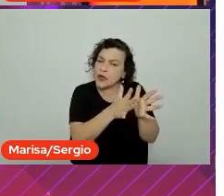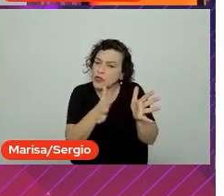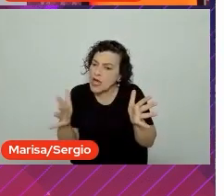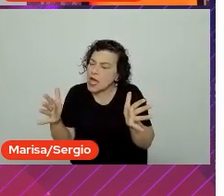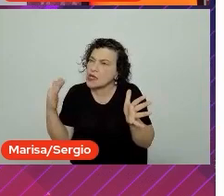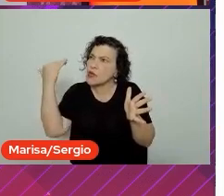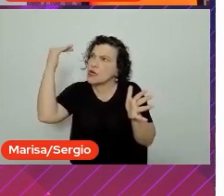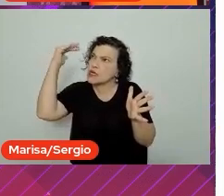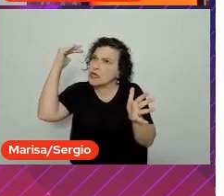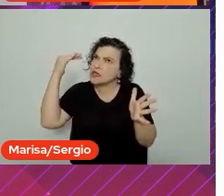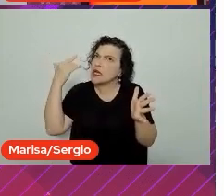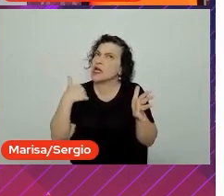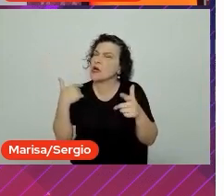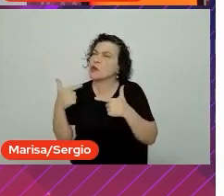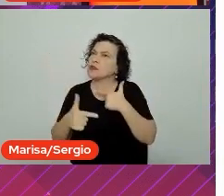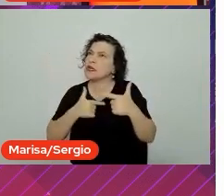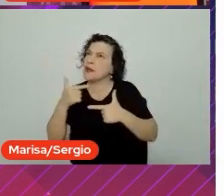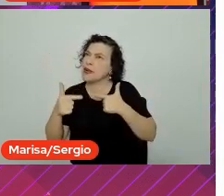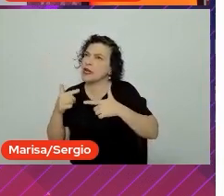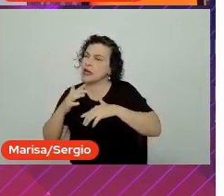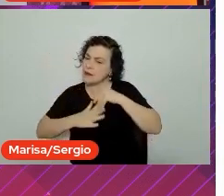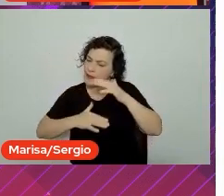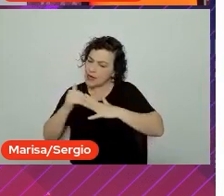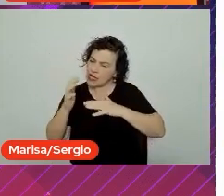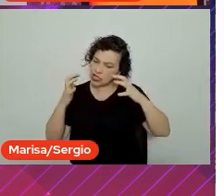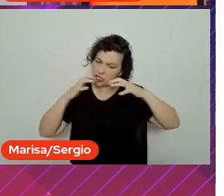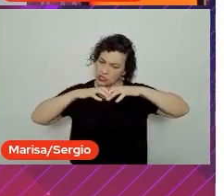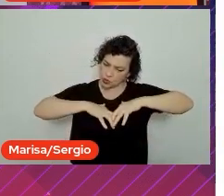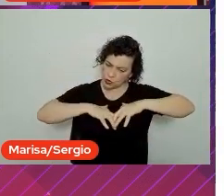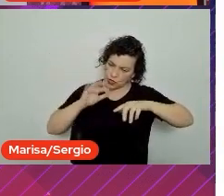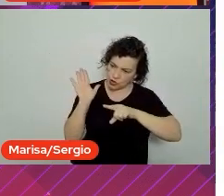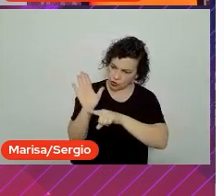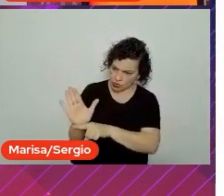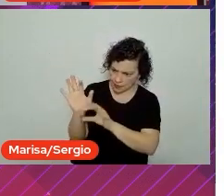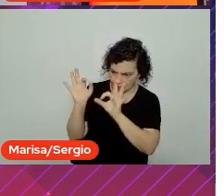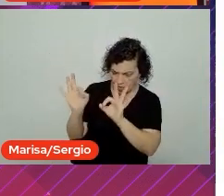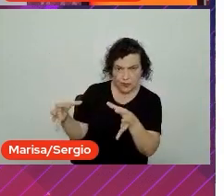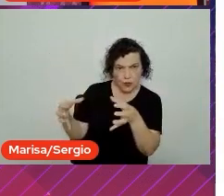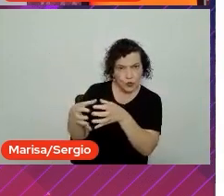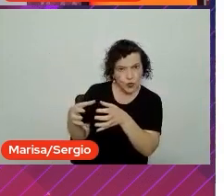eu trabalhar com práticas de Scrum vai funcionar nesse time?